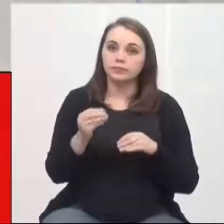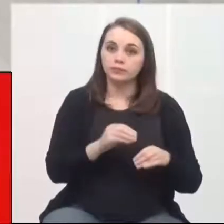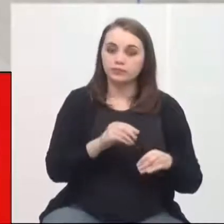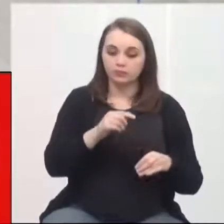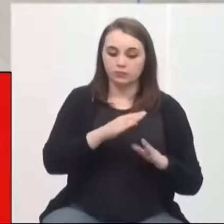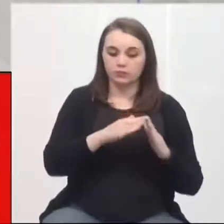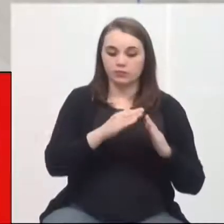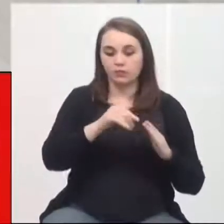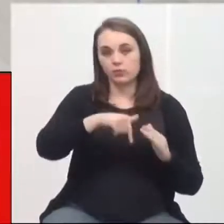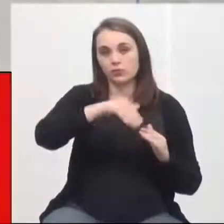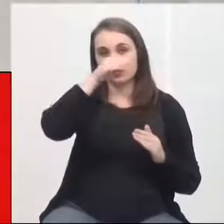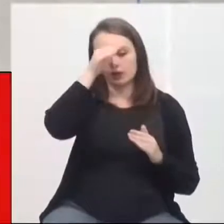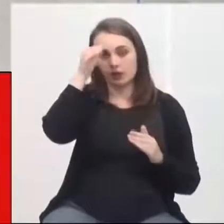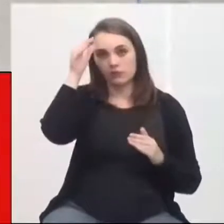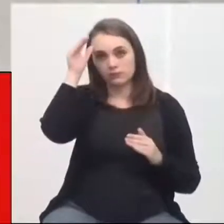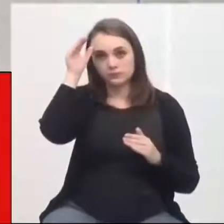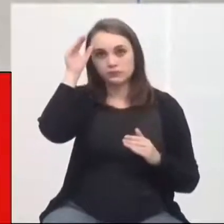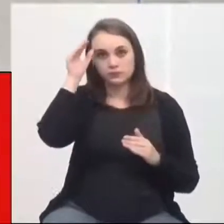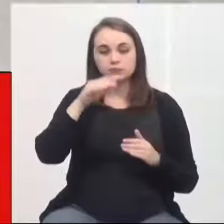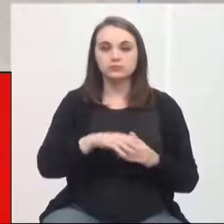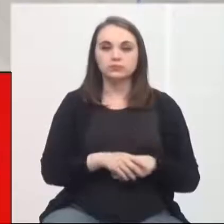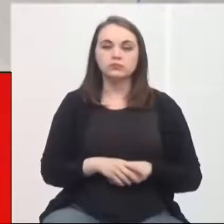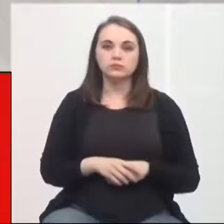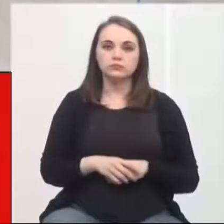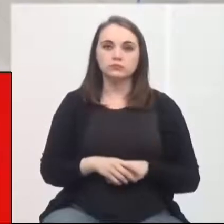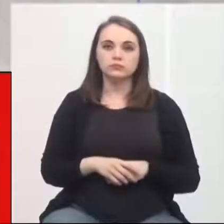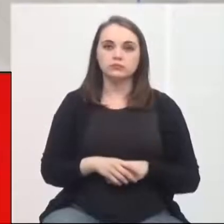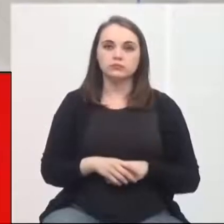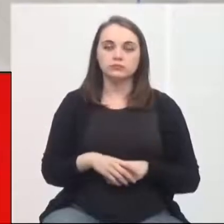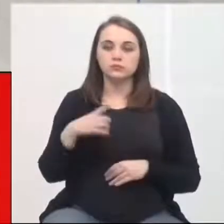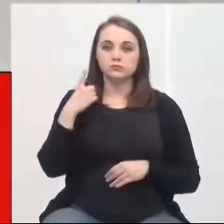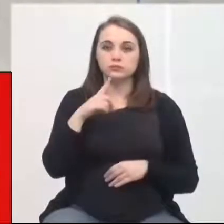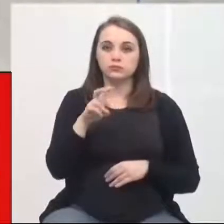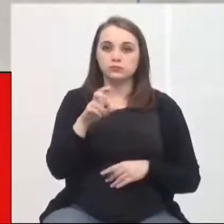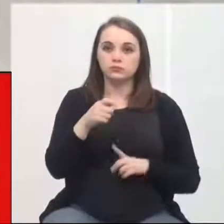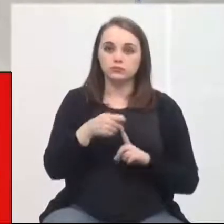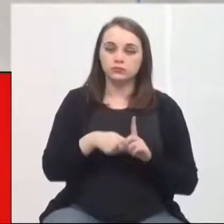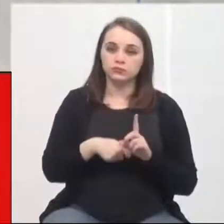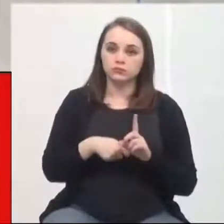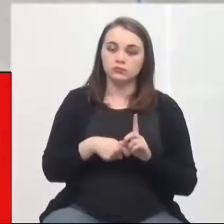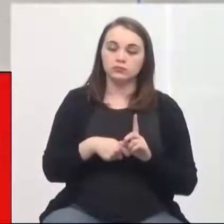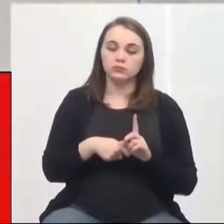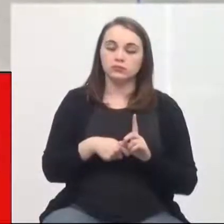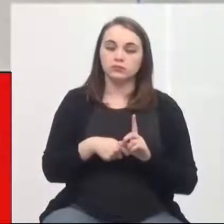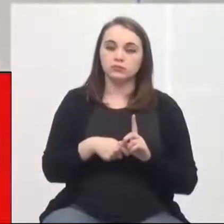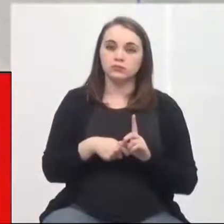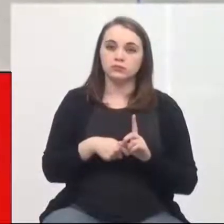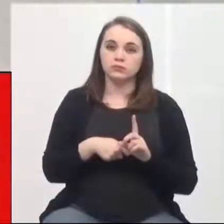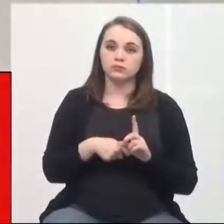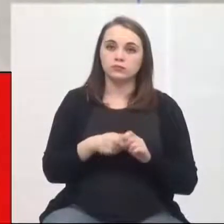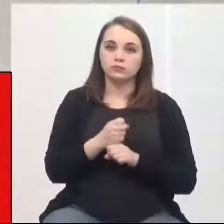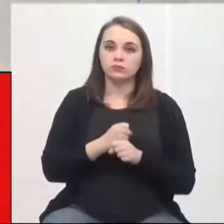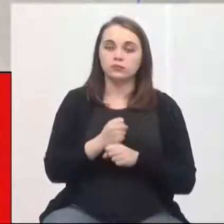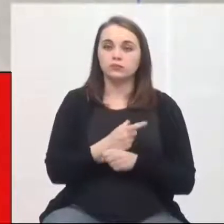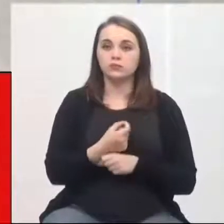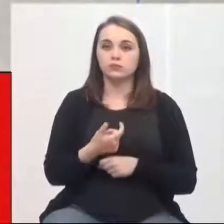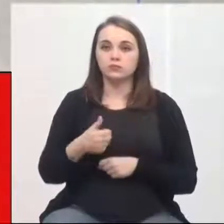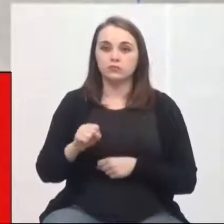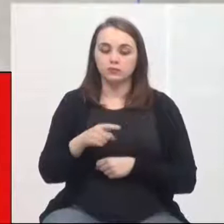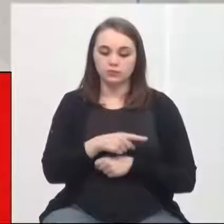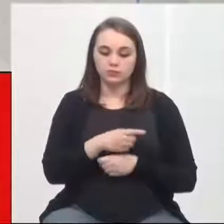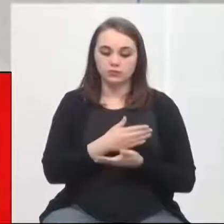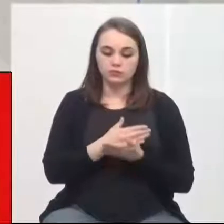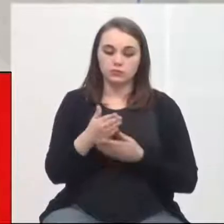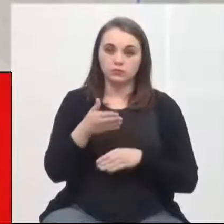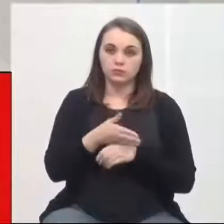em Criciúma na guarnição Rádio Patrulha. Em 5/4/2018, passou a integrar o pelotão de